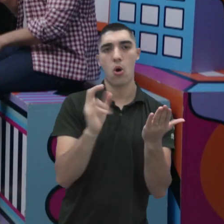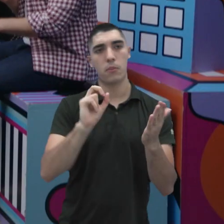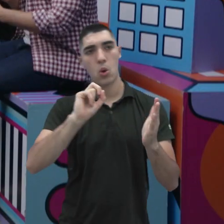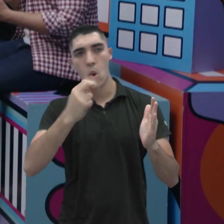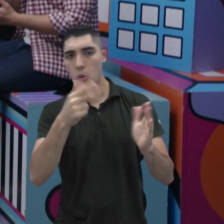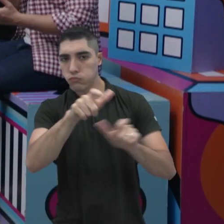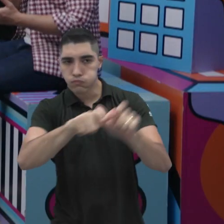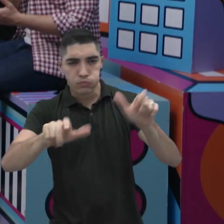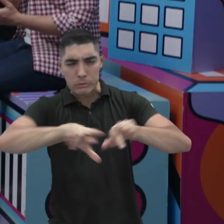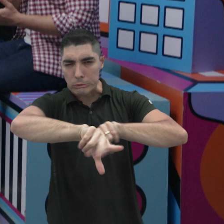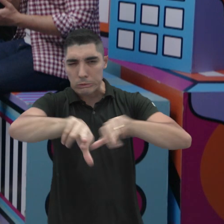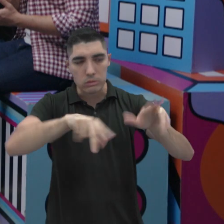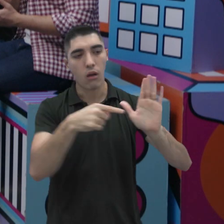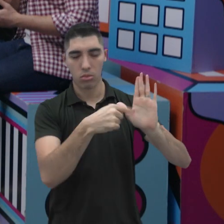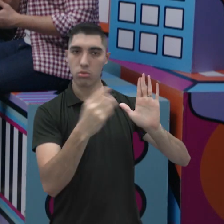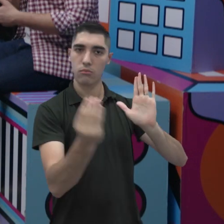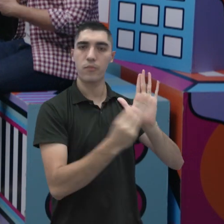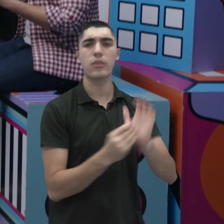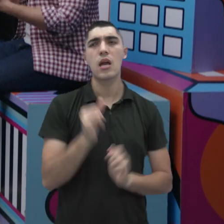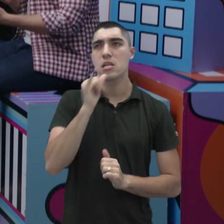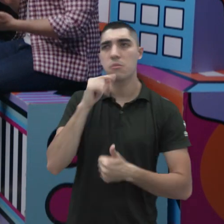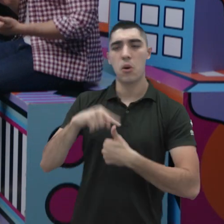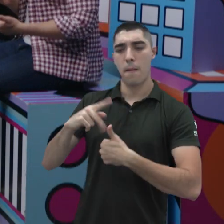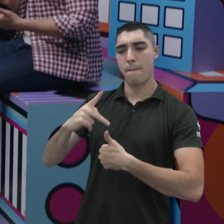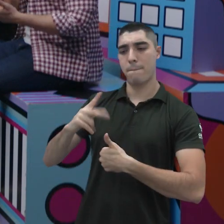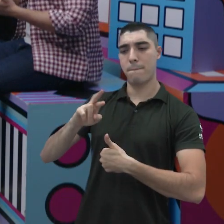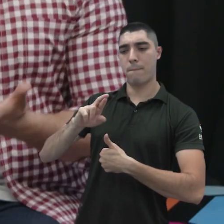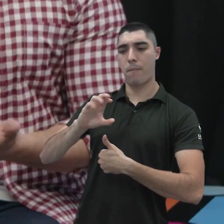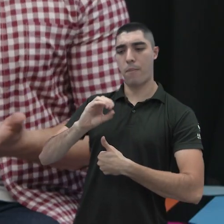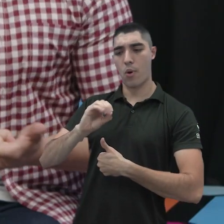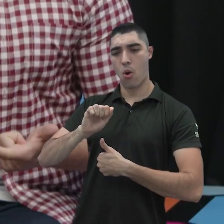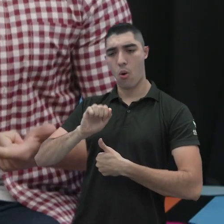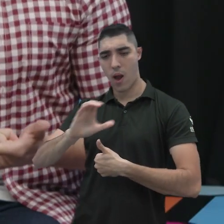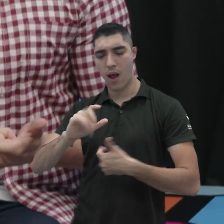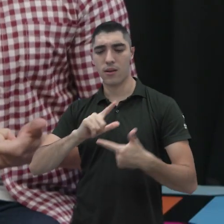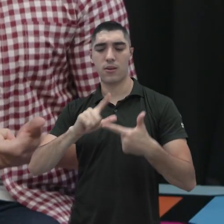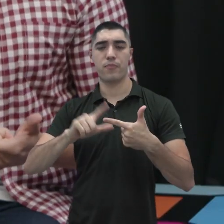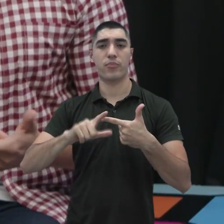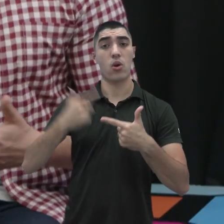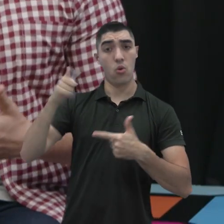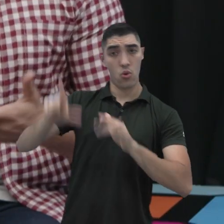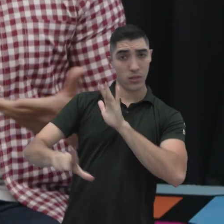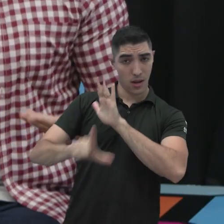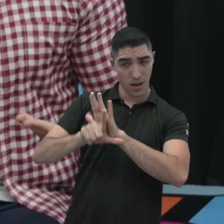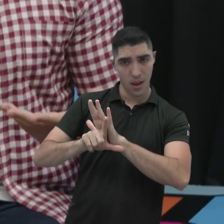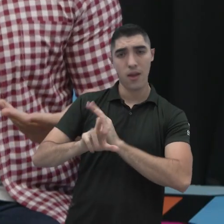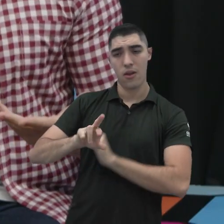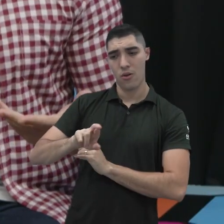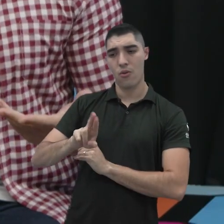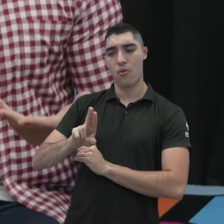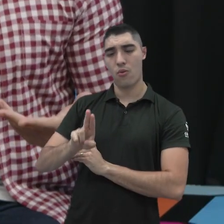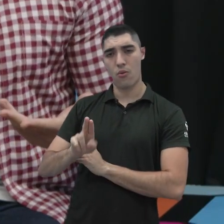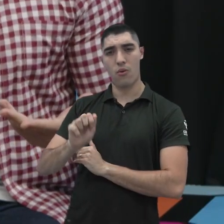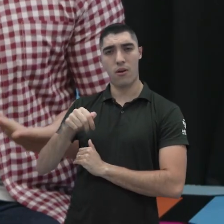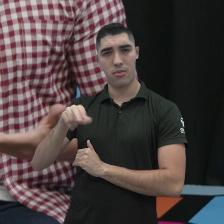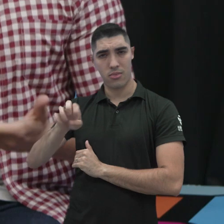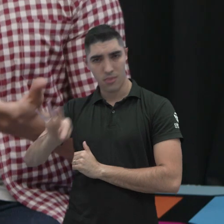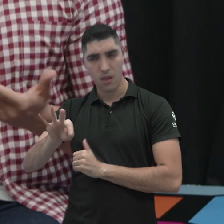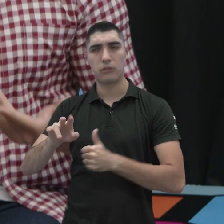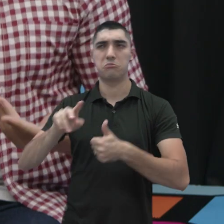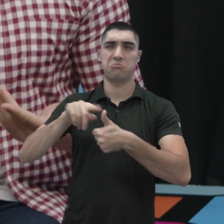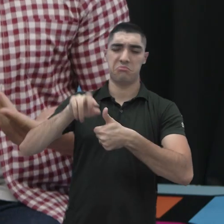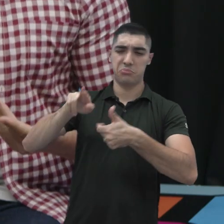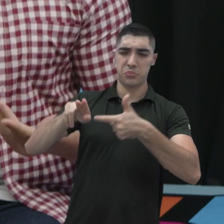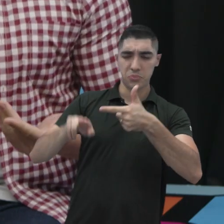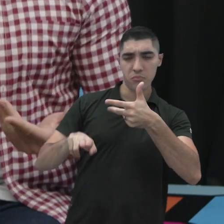gente falou, né, na apresentação, citou aí PROAC, Lei Rouanet, que eu acho que são duas as grandes conhecidas pelo público, mas de uns tempos para